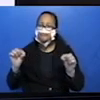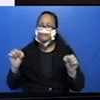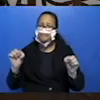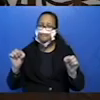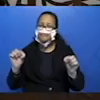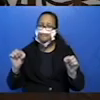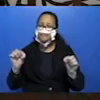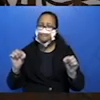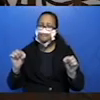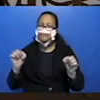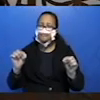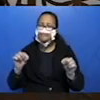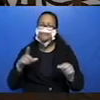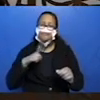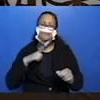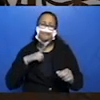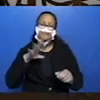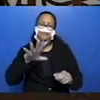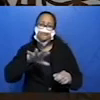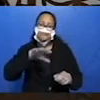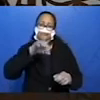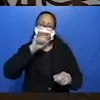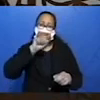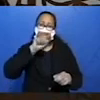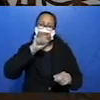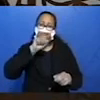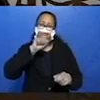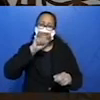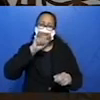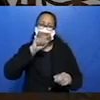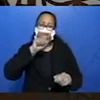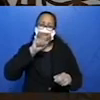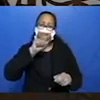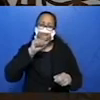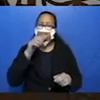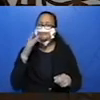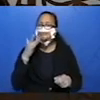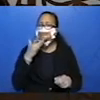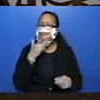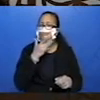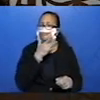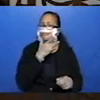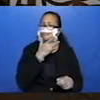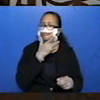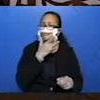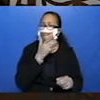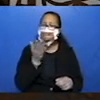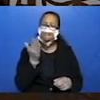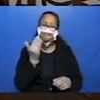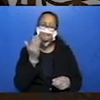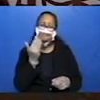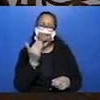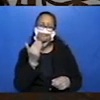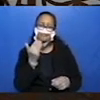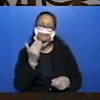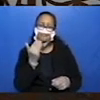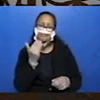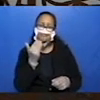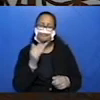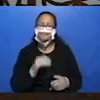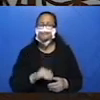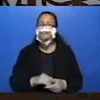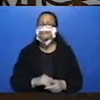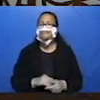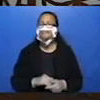fala, vem o cheiro, possuem um perfume gostoso, deixam um cheiro gostoso na comida, um paladar mais